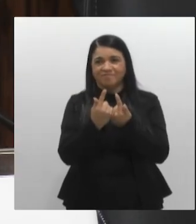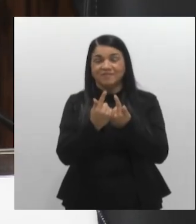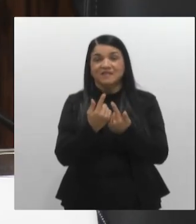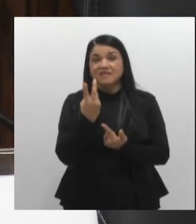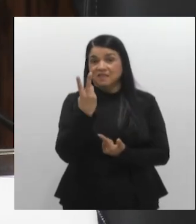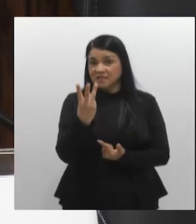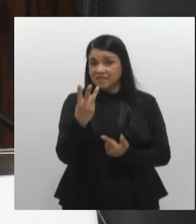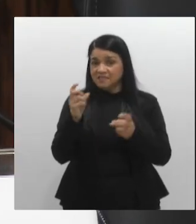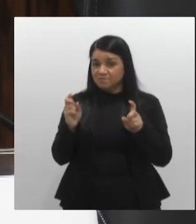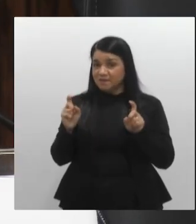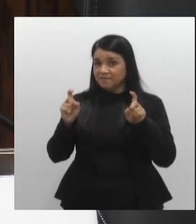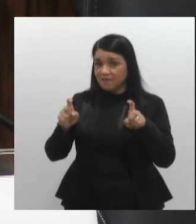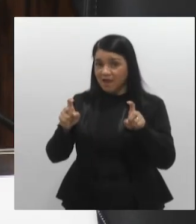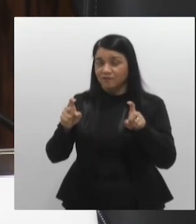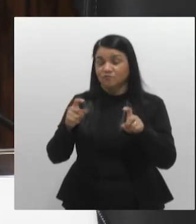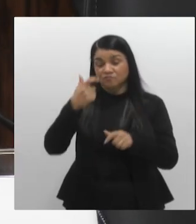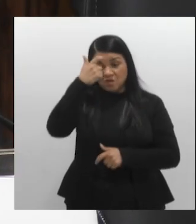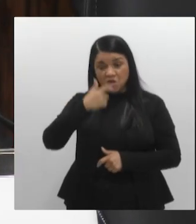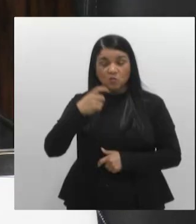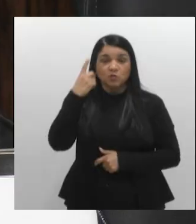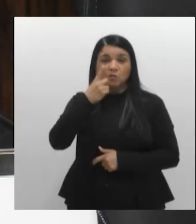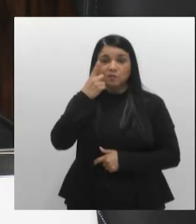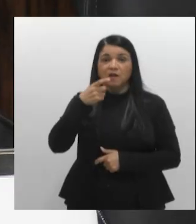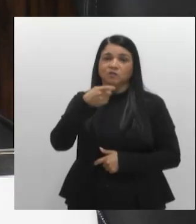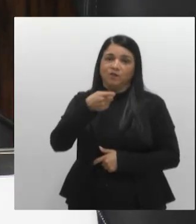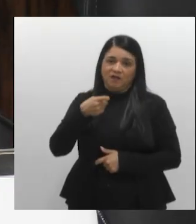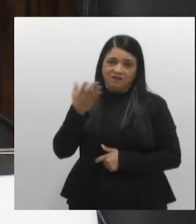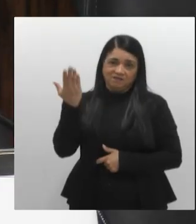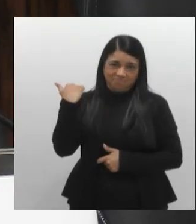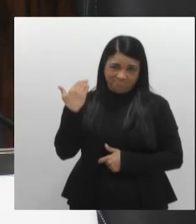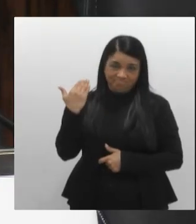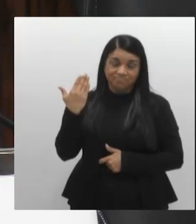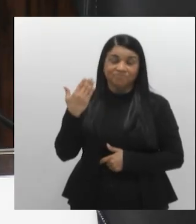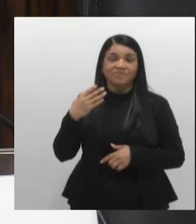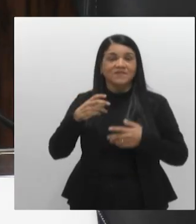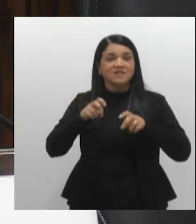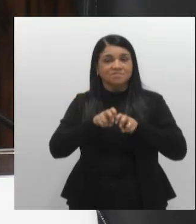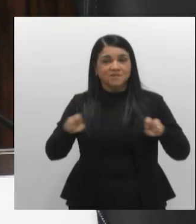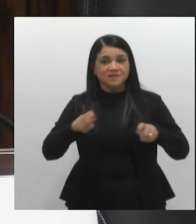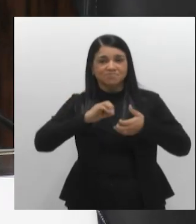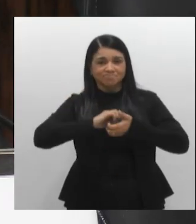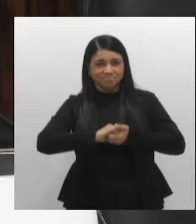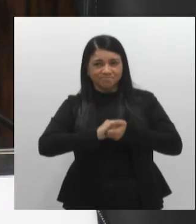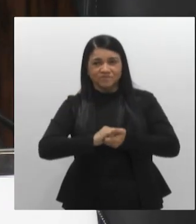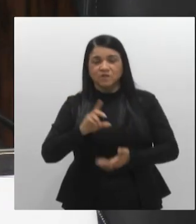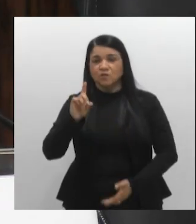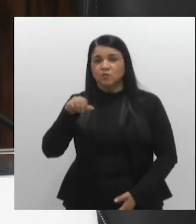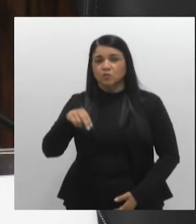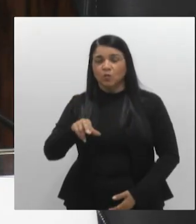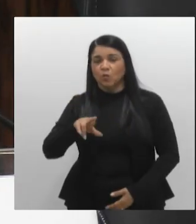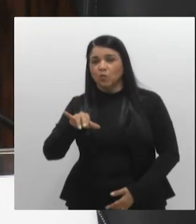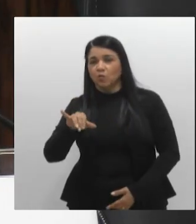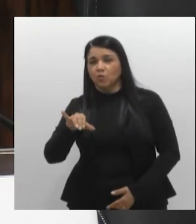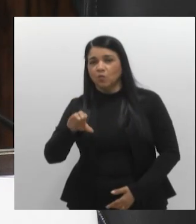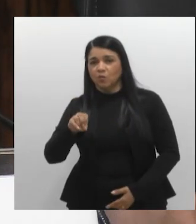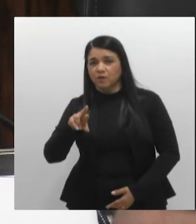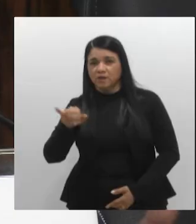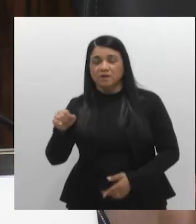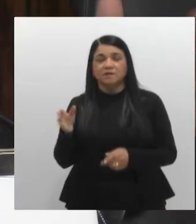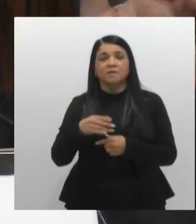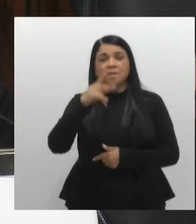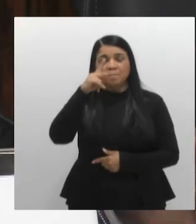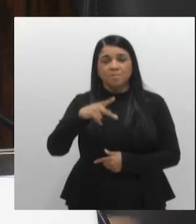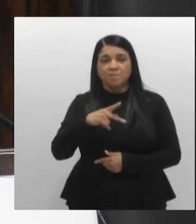mandatos parlamentares aqui como deputado. Quero saudar toda a mesa, Dom Jansen, Cônego Cláudio, Padre Eduardo,